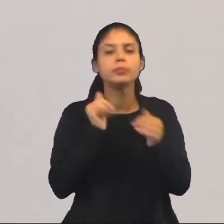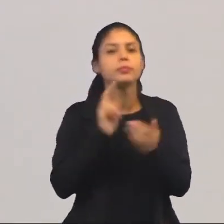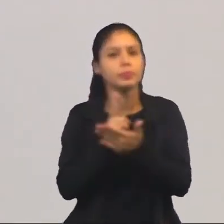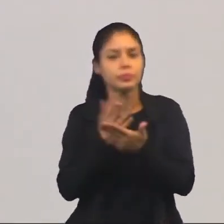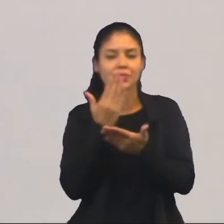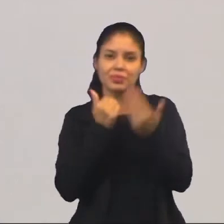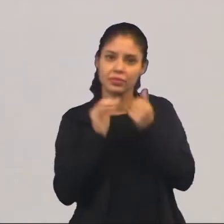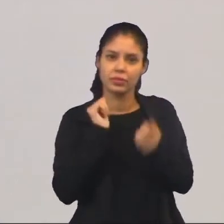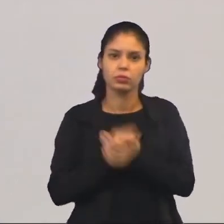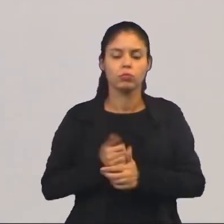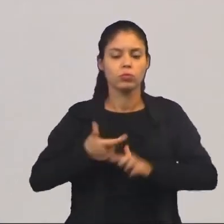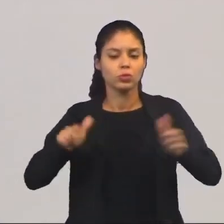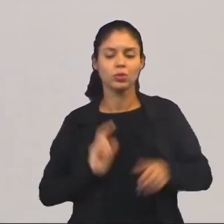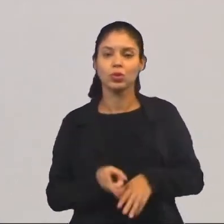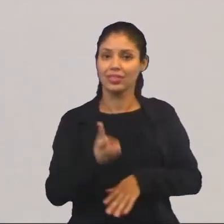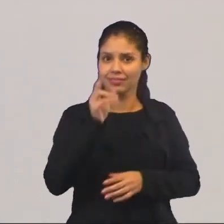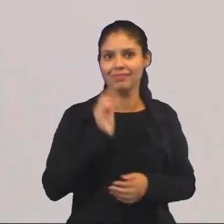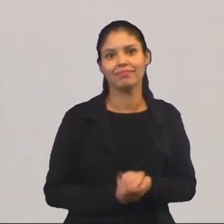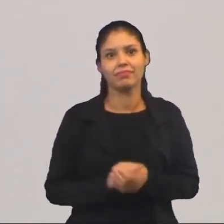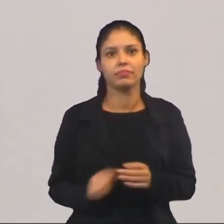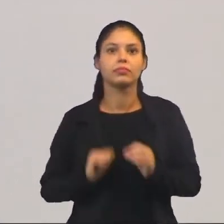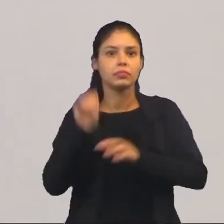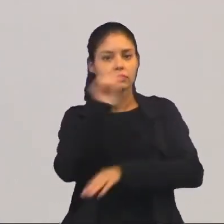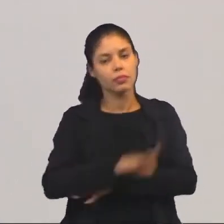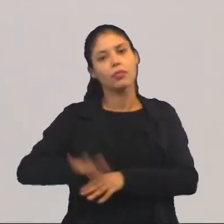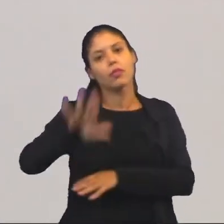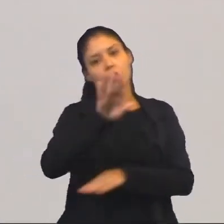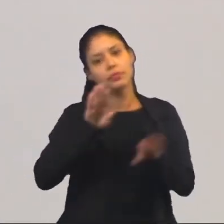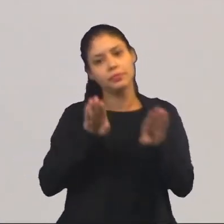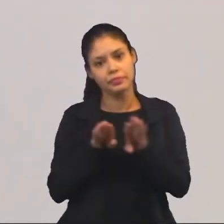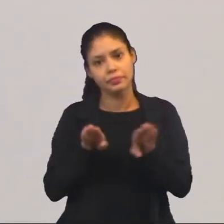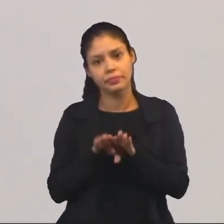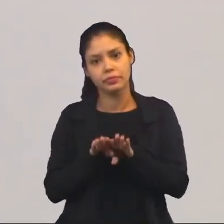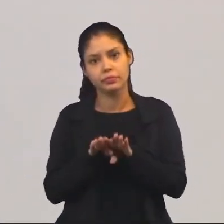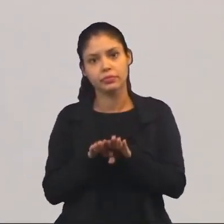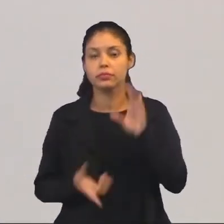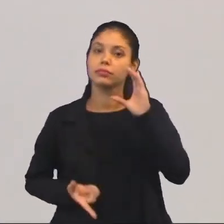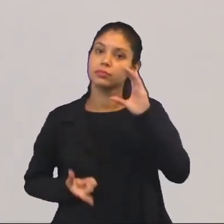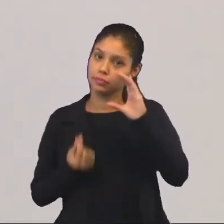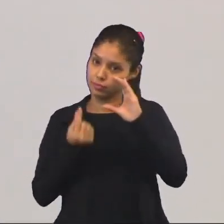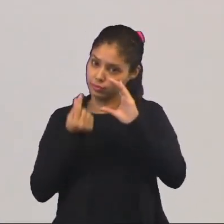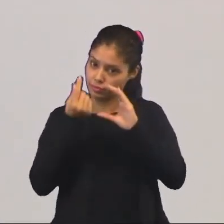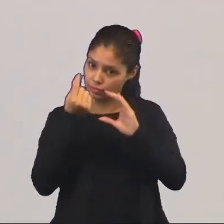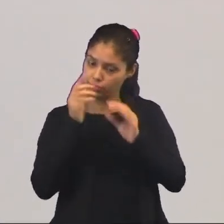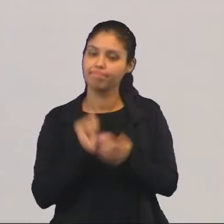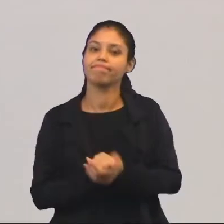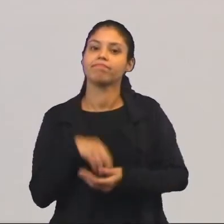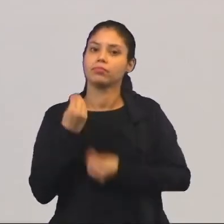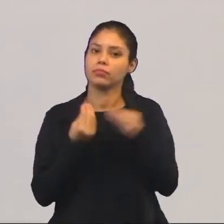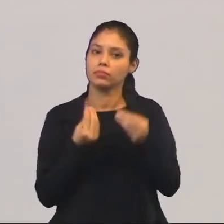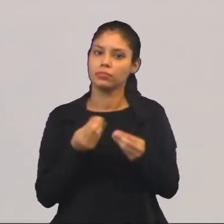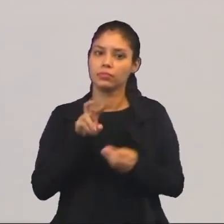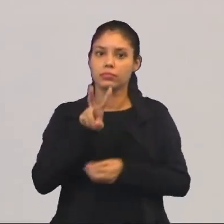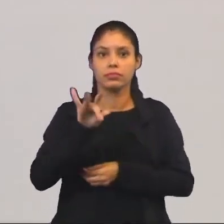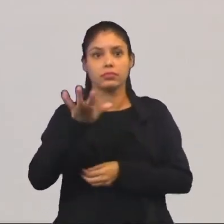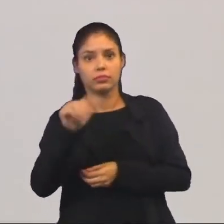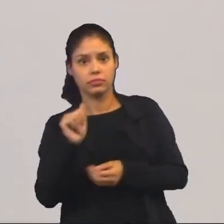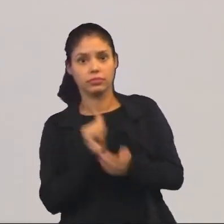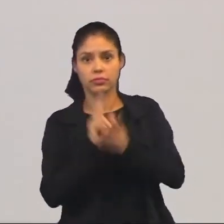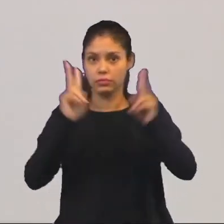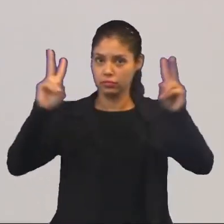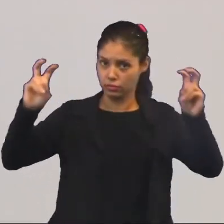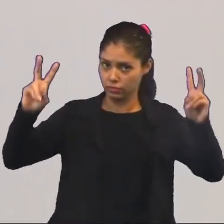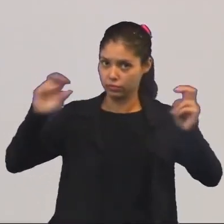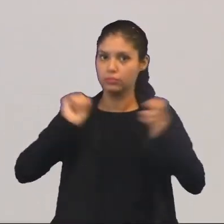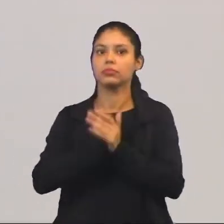um consumo excessivo. E isso tudo gira em torno também referente ao capitalismo, né? Quanto mais nós ficarmos viciados, entre